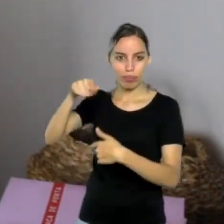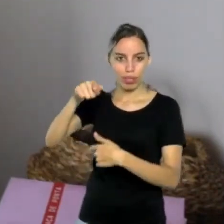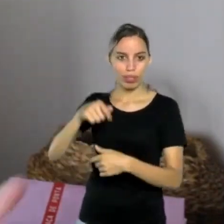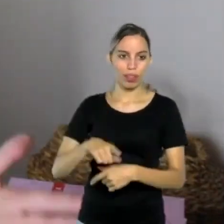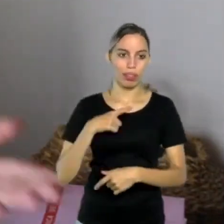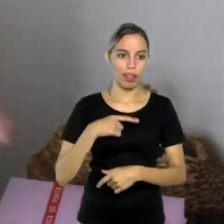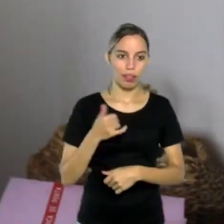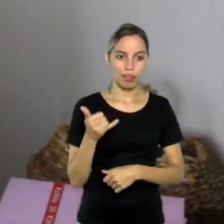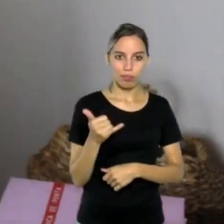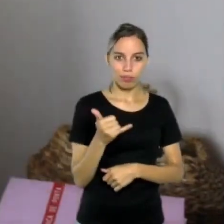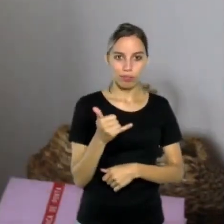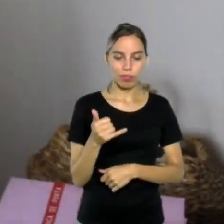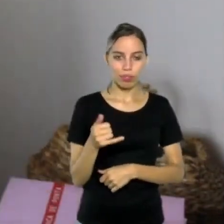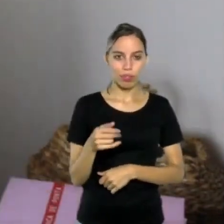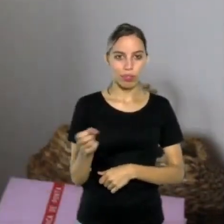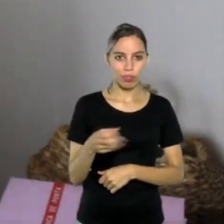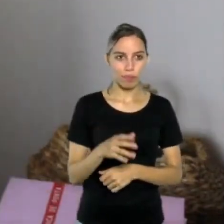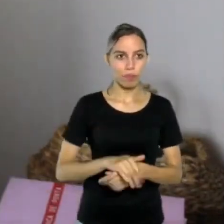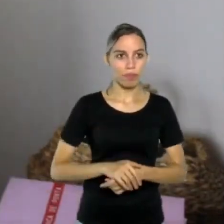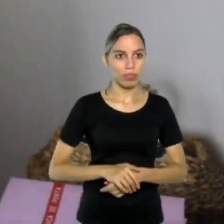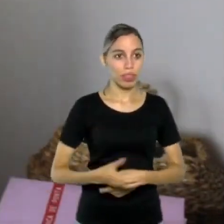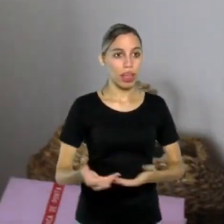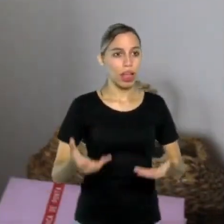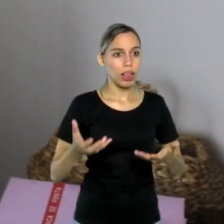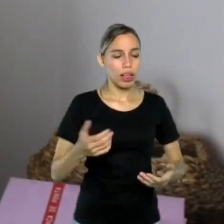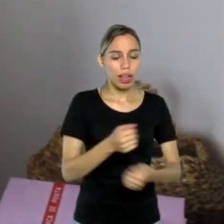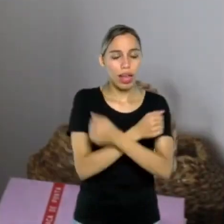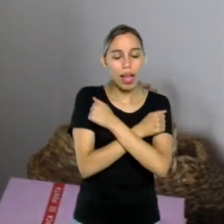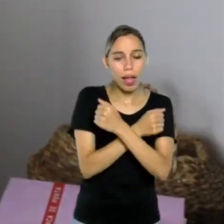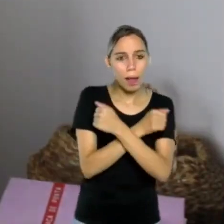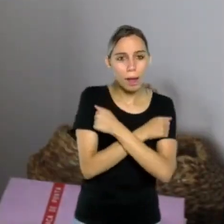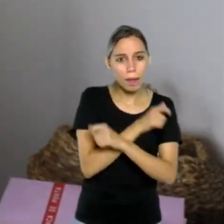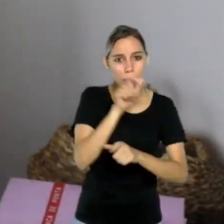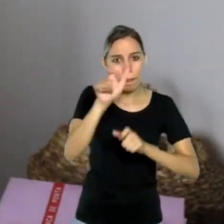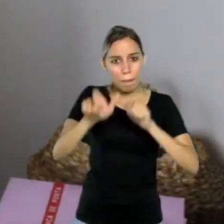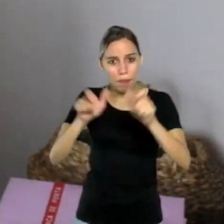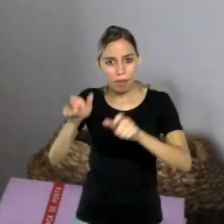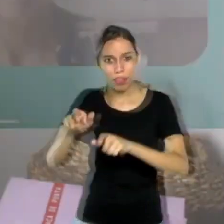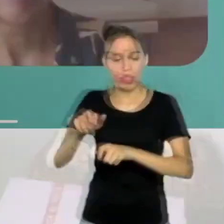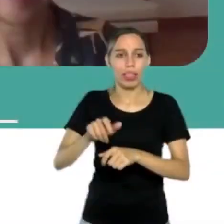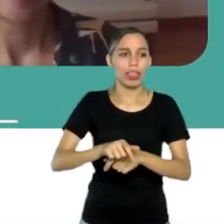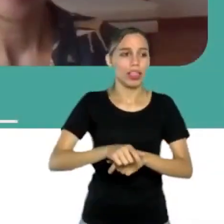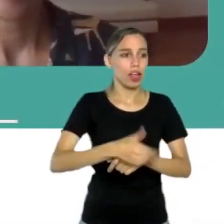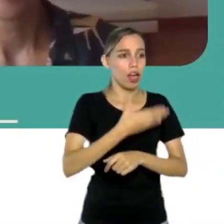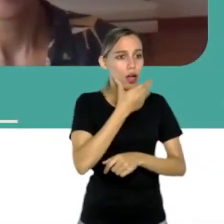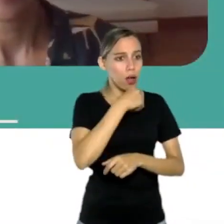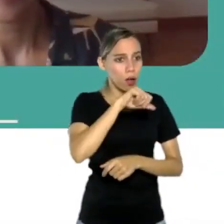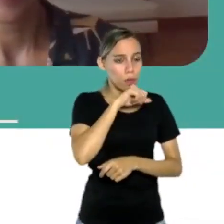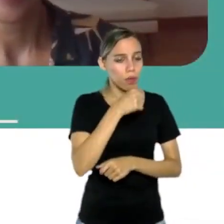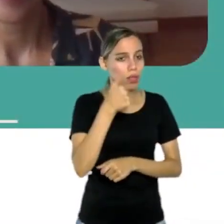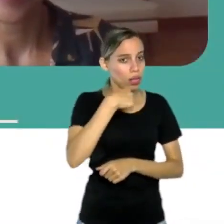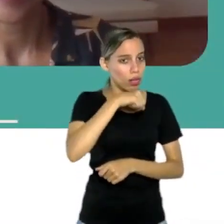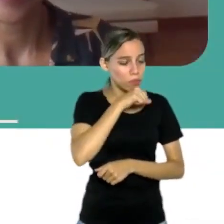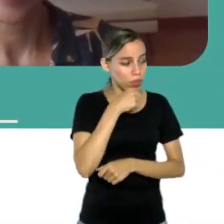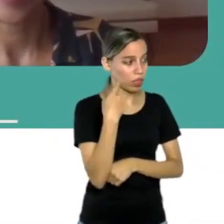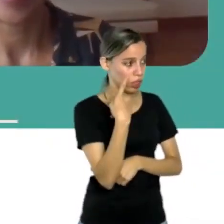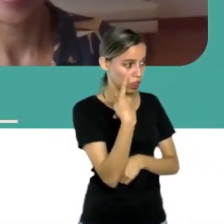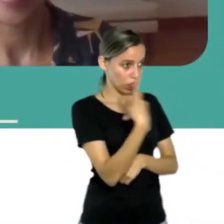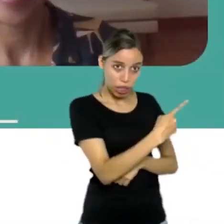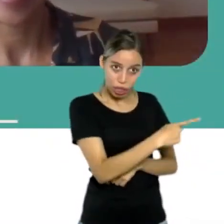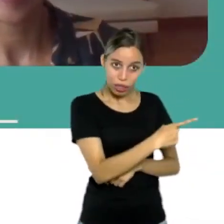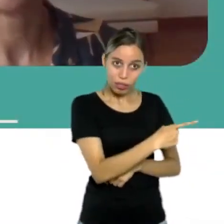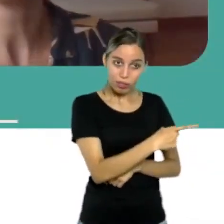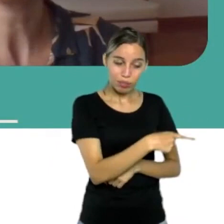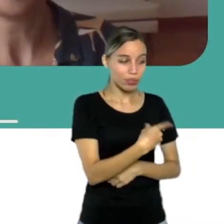deixo aqui meu abraço, querido Antônio Aquiles e para Zilá, os pais da Elisa, meus queridos, que eu amo, e que você dedica